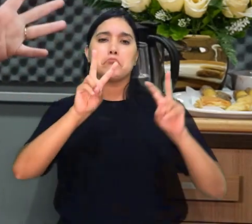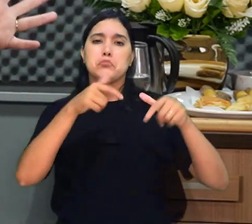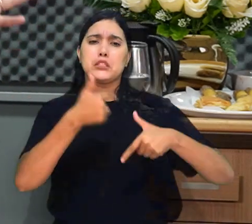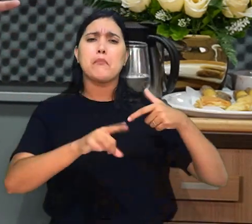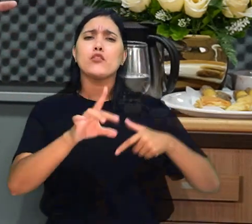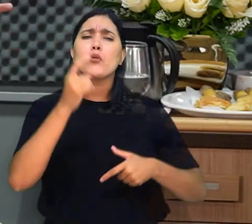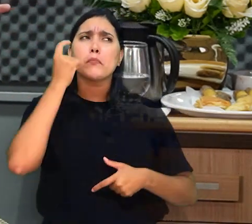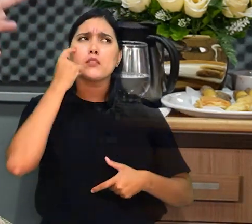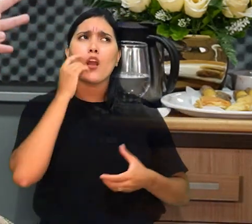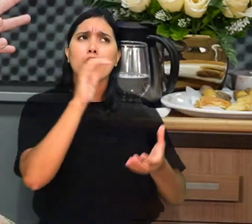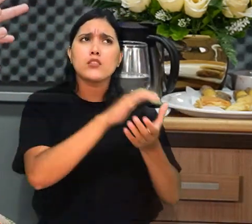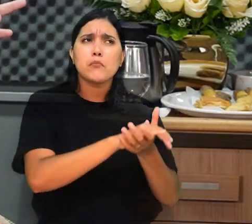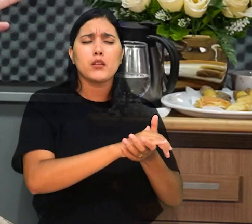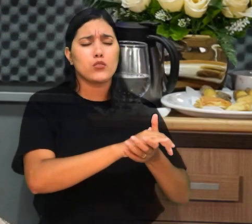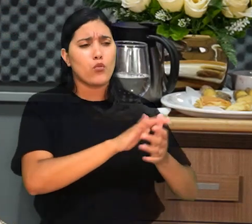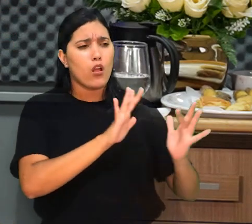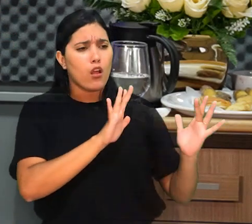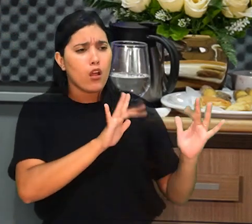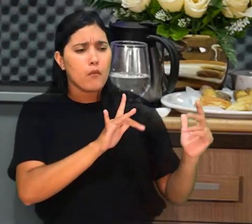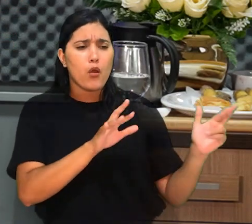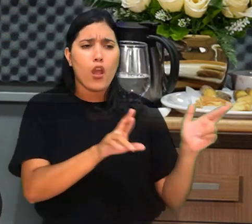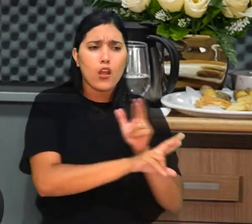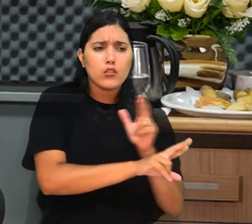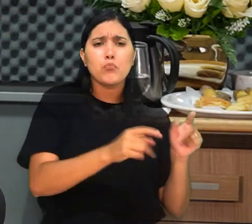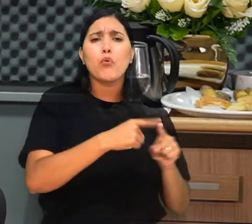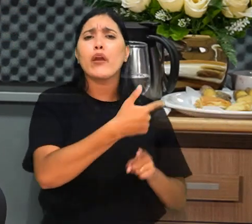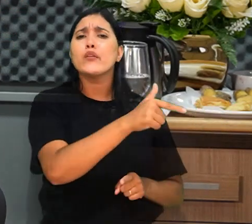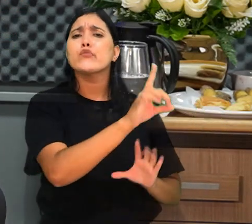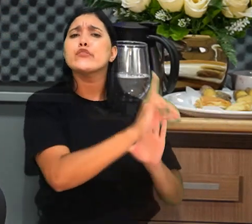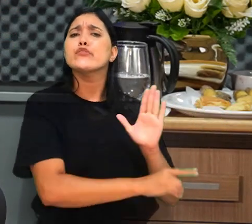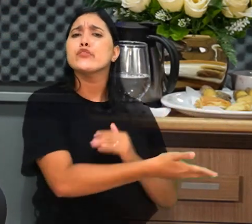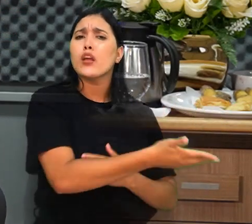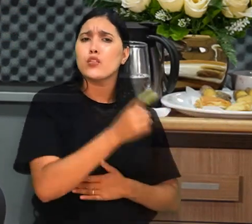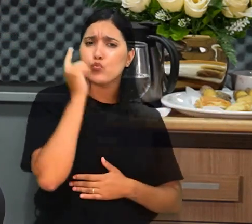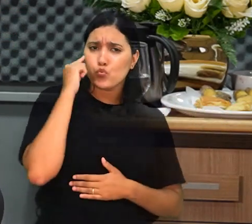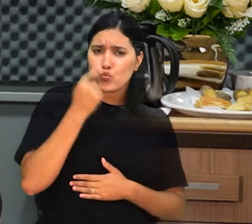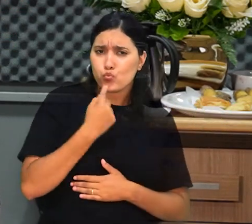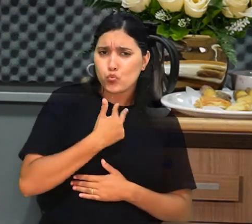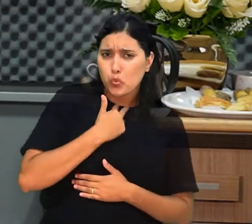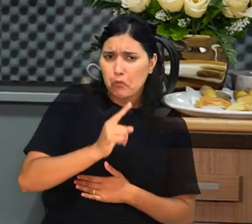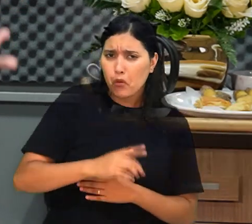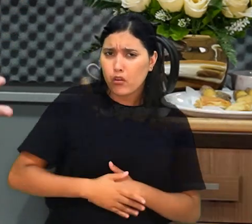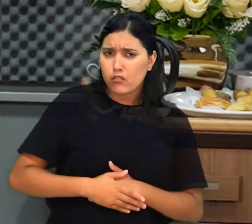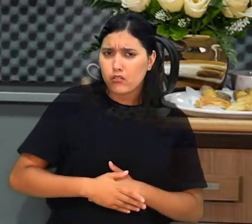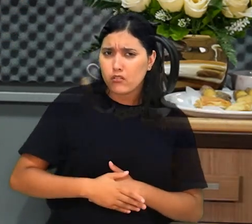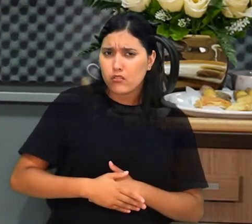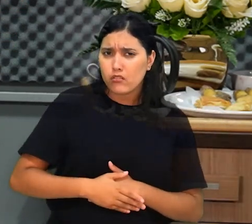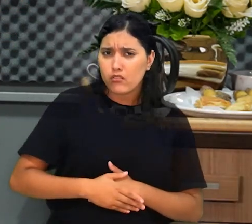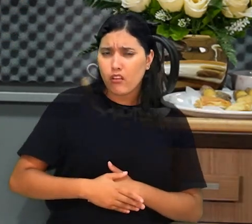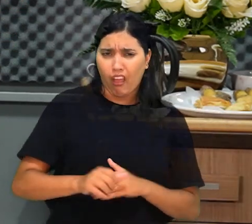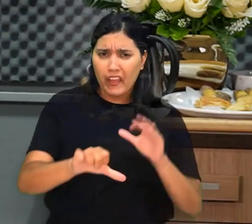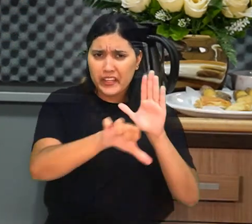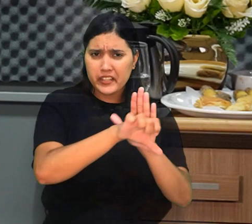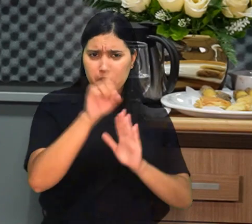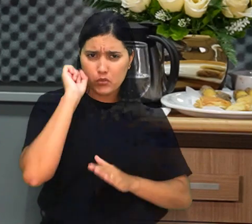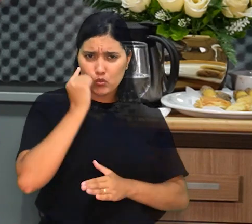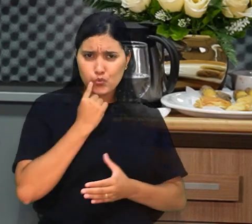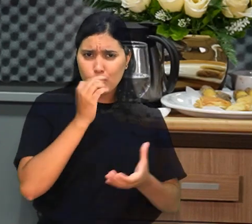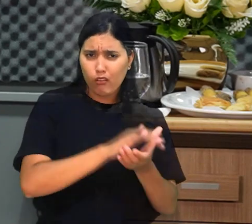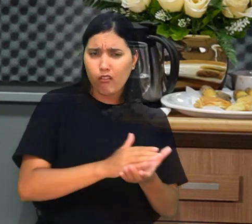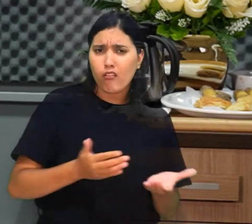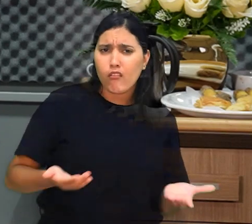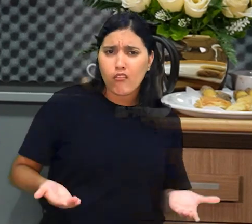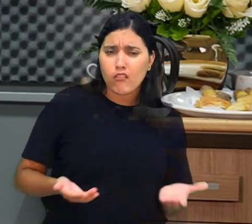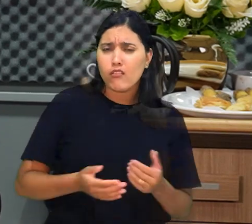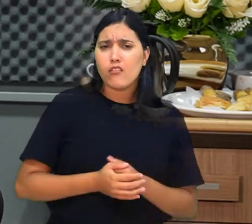pensava na questão, né, de relacionamento, não pensava na questão de trabalho ou uma oportunidade. Eu pensava assim: nossa, por que ele